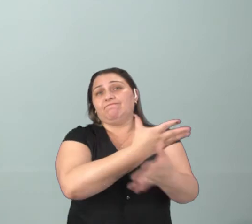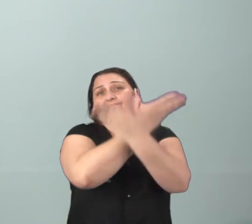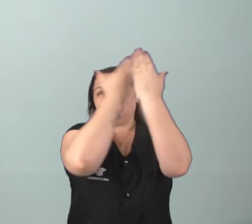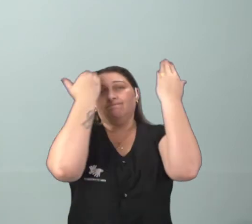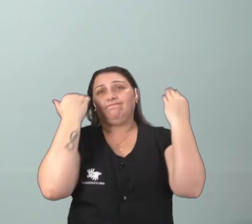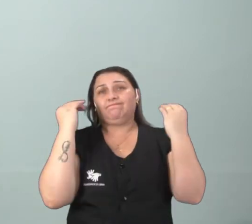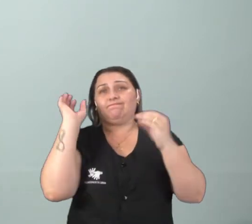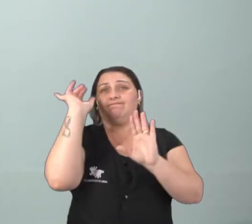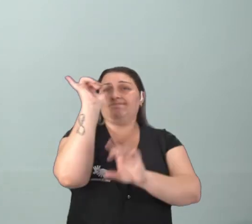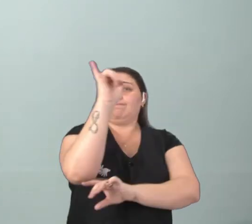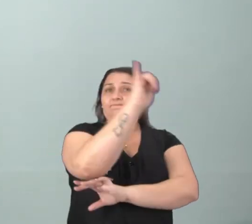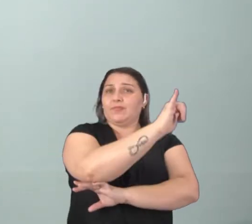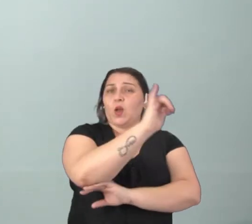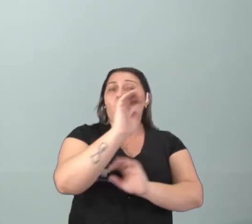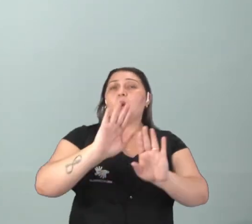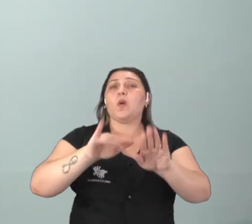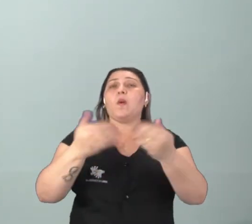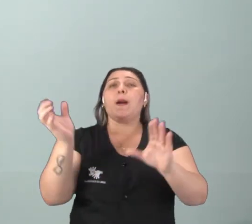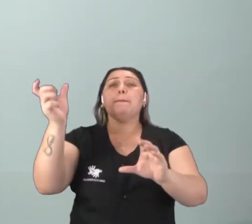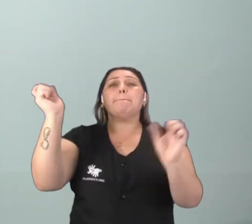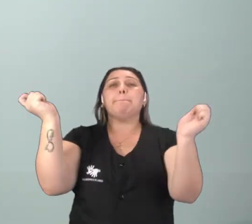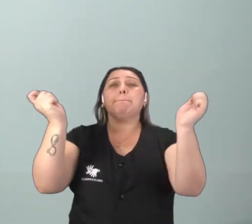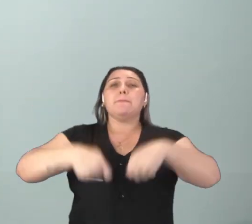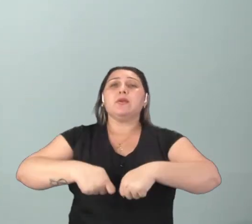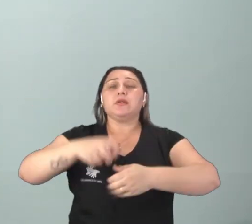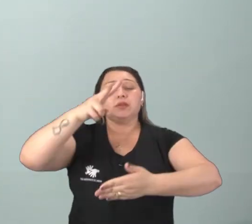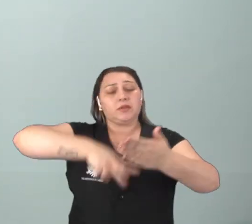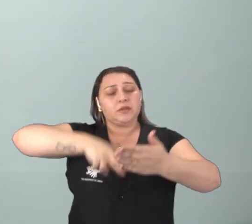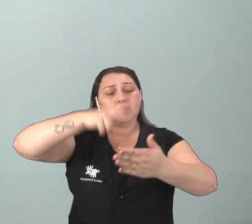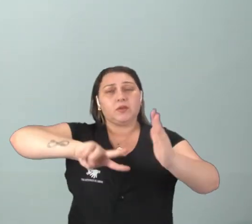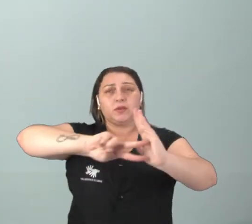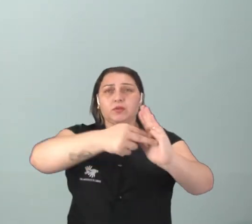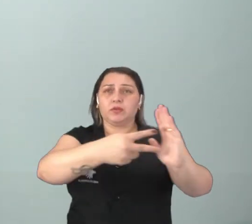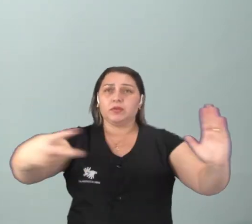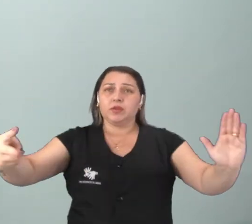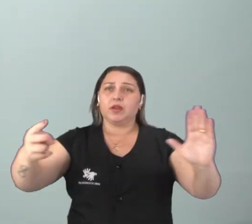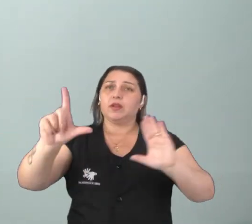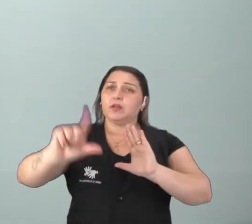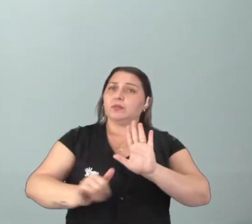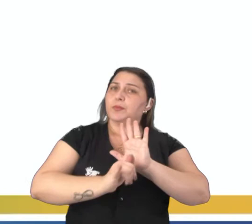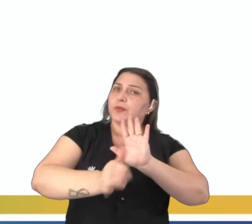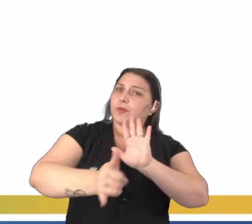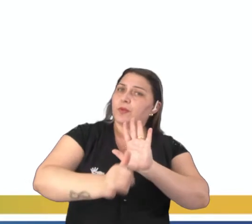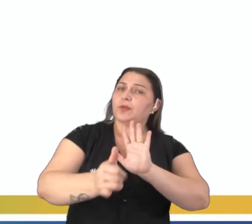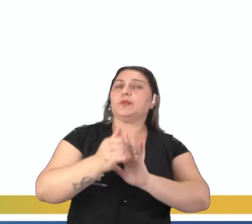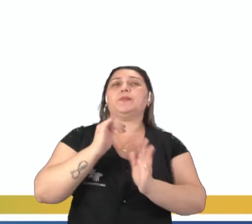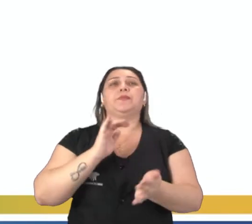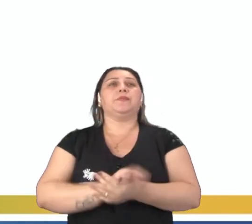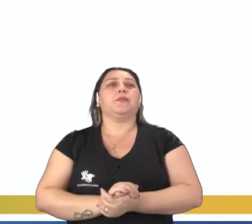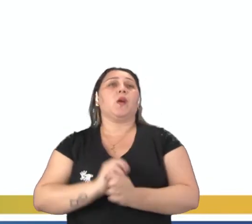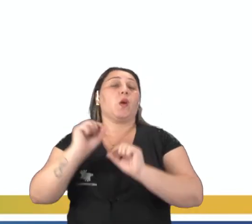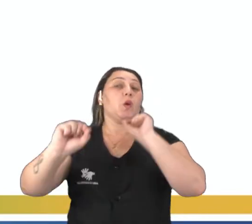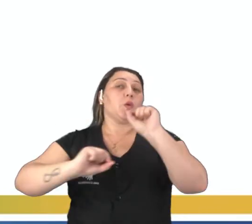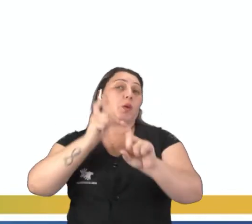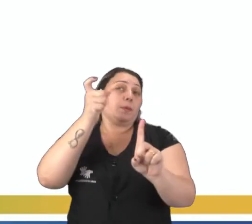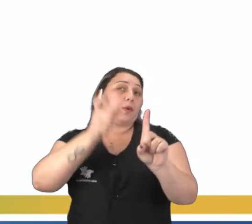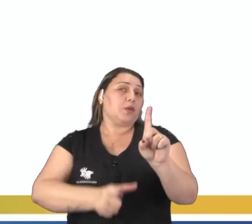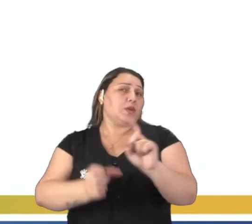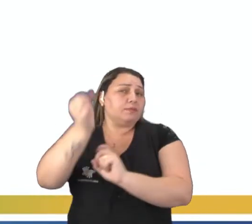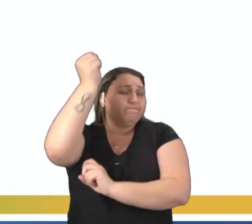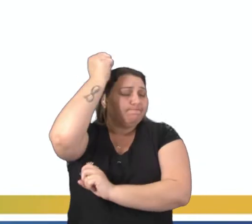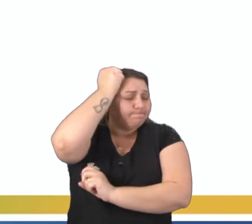com ele? Qual é a possibilidade de leitura, de interpretação desse mini-conto? Vamos lá. Do que a personagem